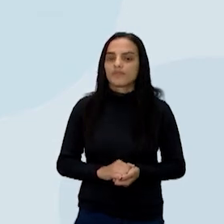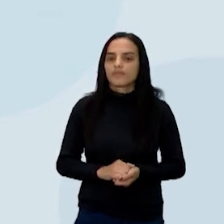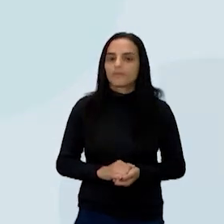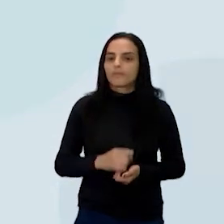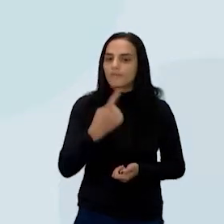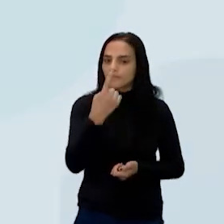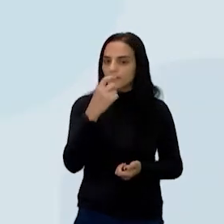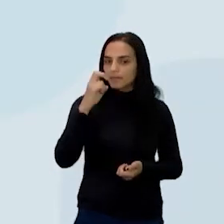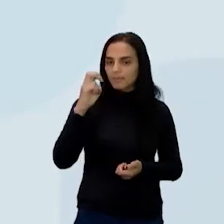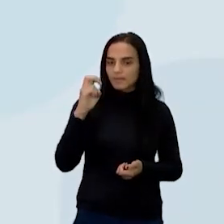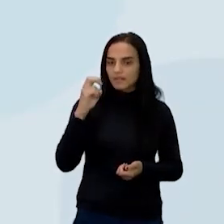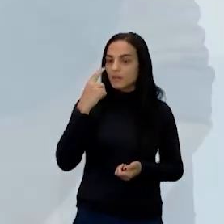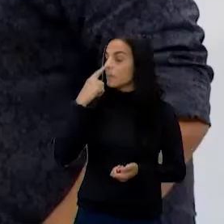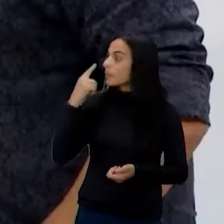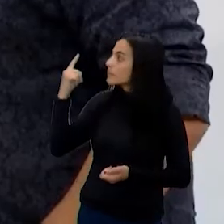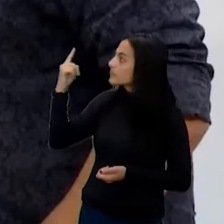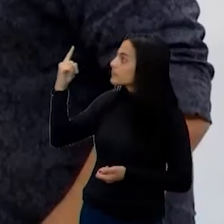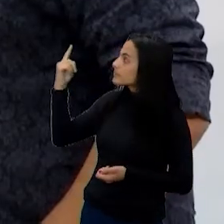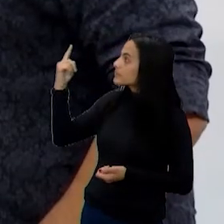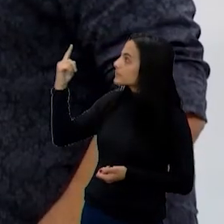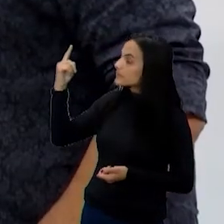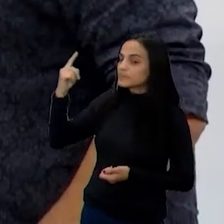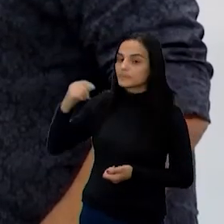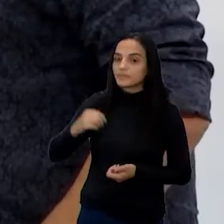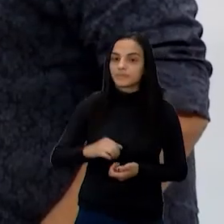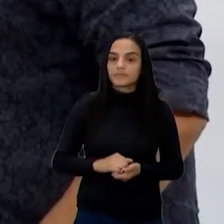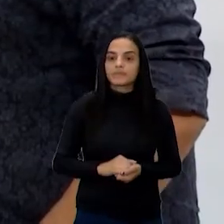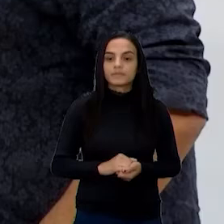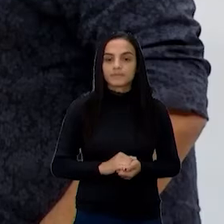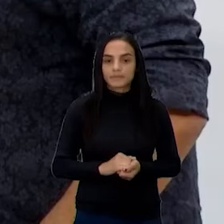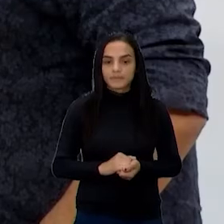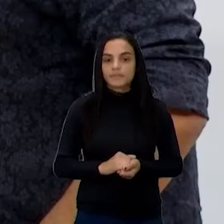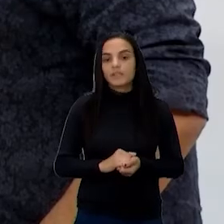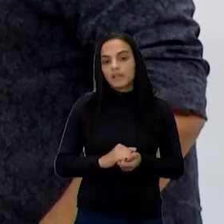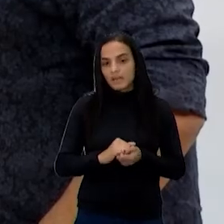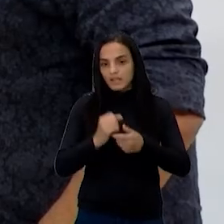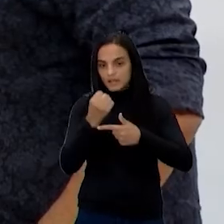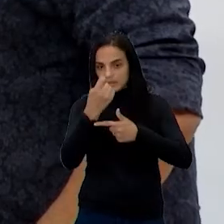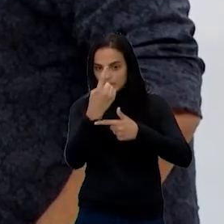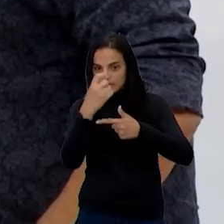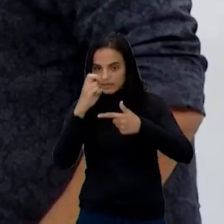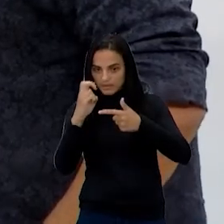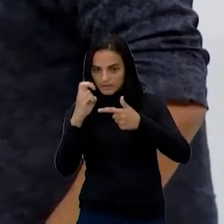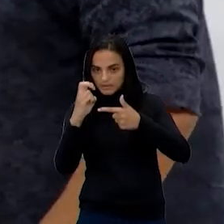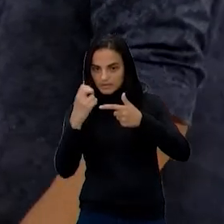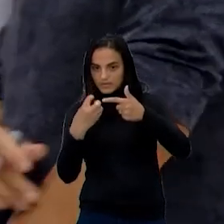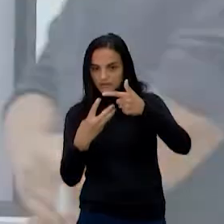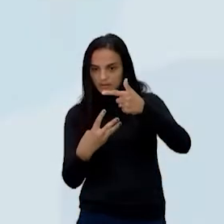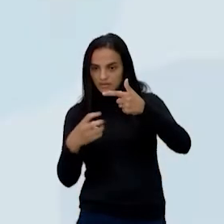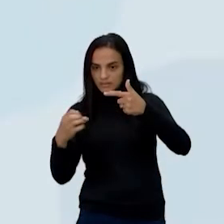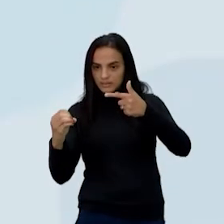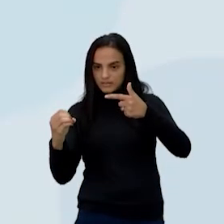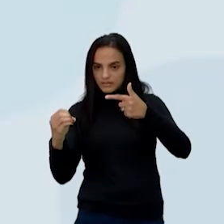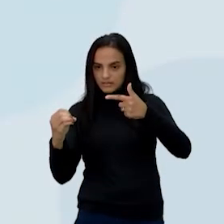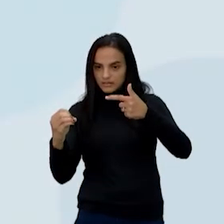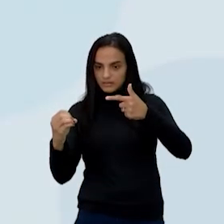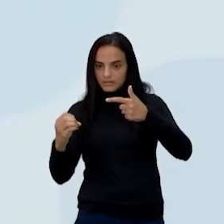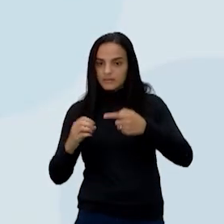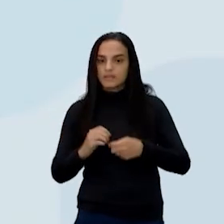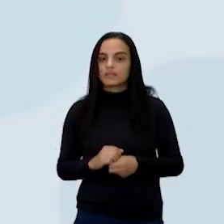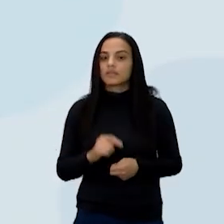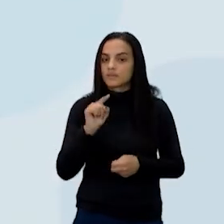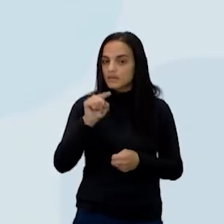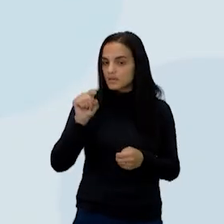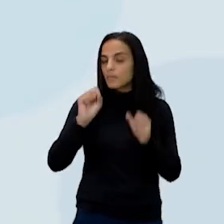Entre 15 e 30, olha lá que beleza, tá? E aí você pode